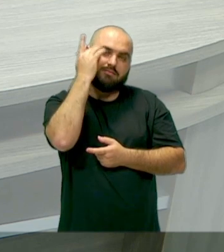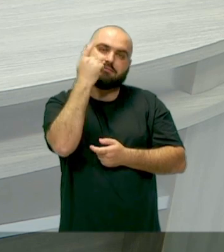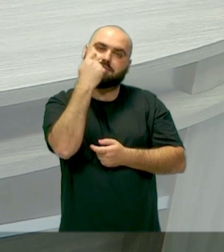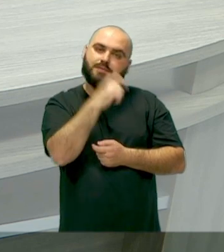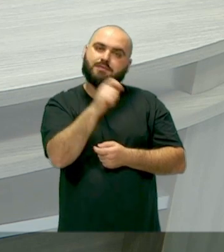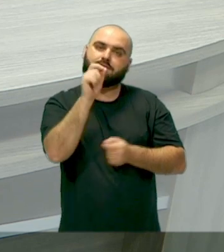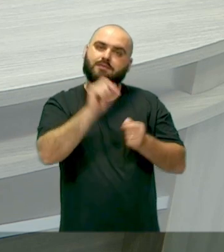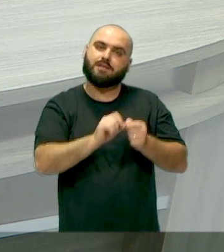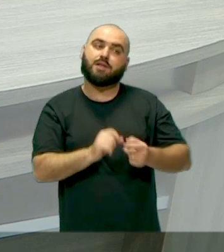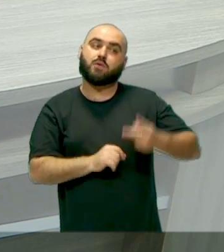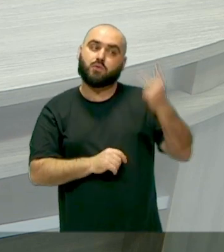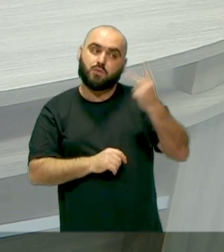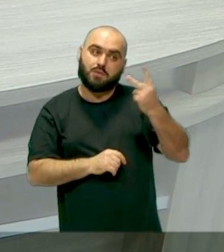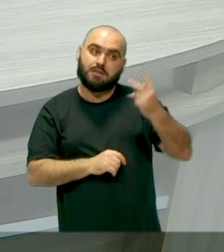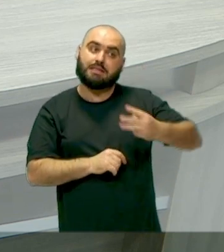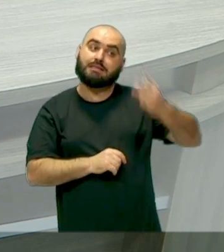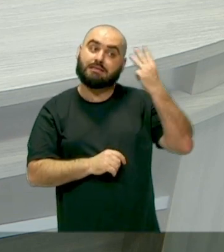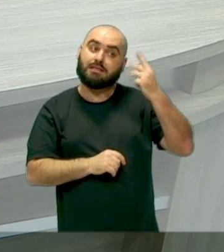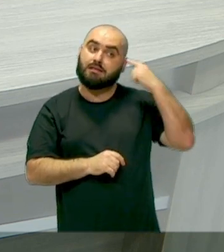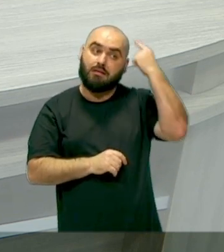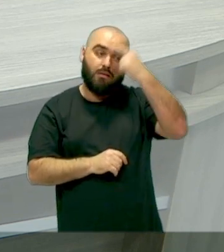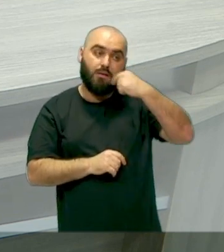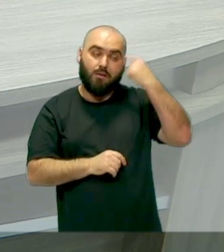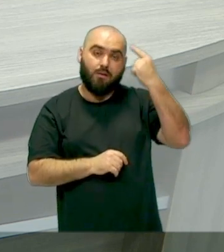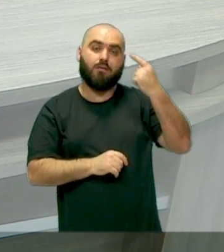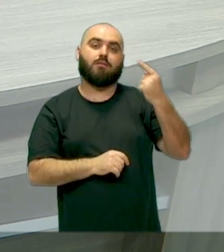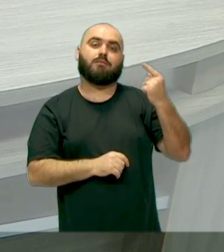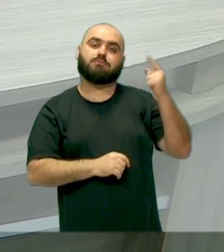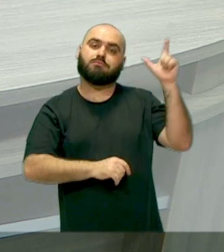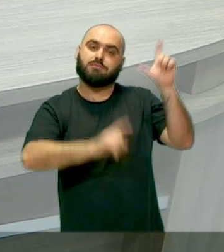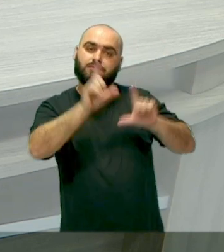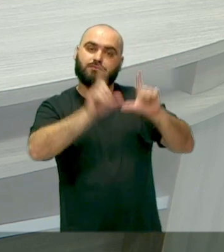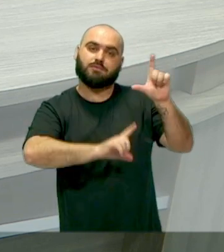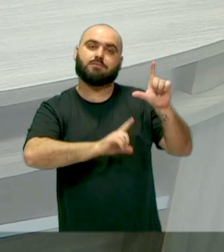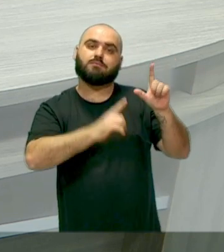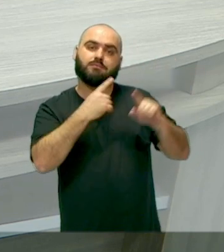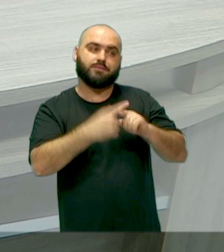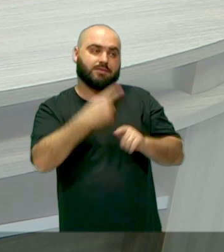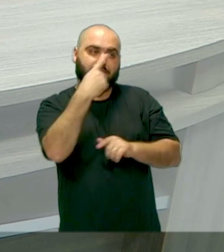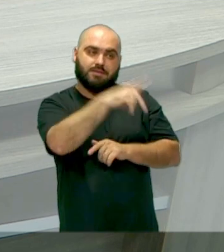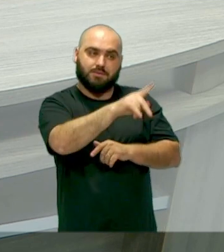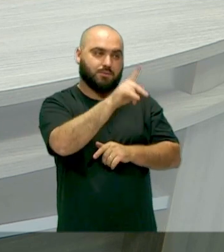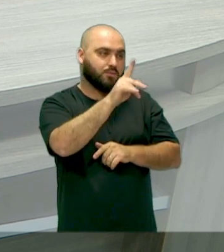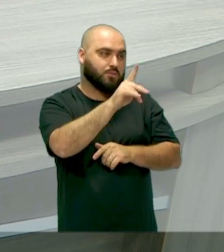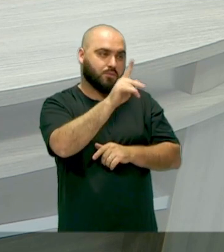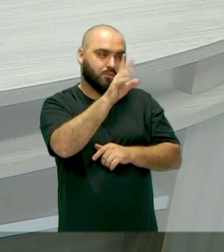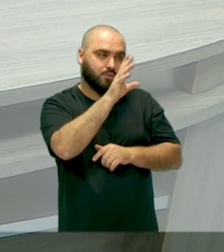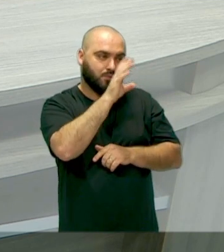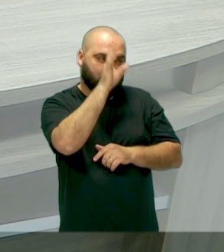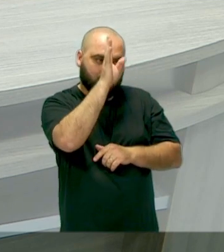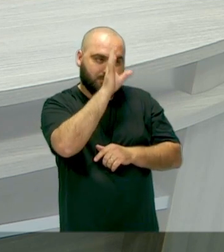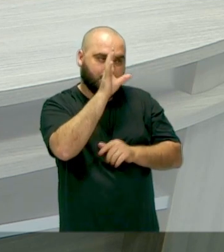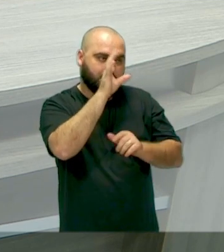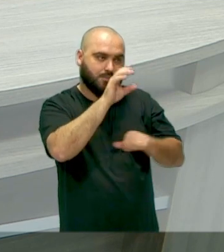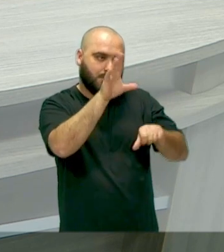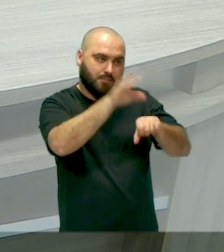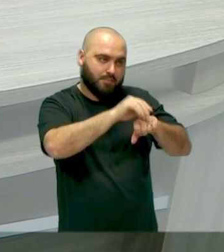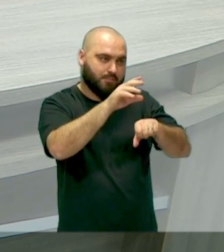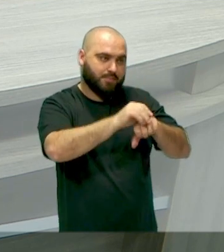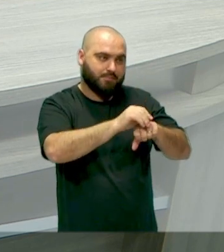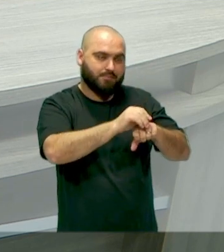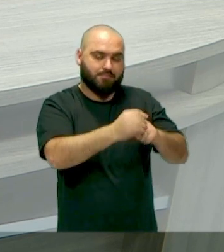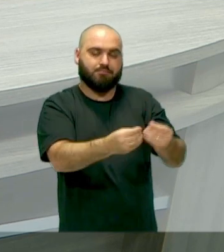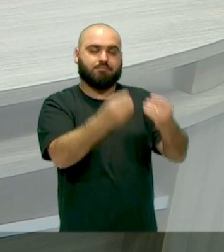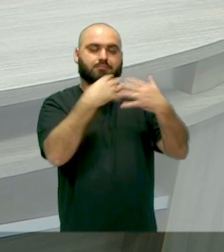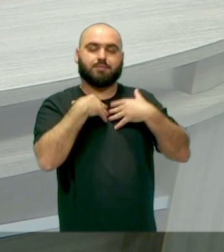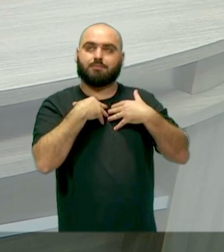fazer 2, 3 horas de programa e não iria esgotar, porque o seu conhecimento, para nós, ele é vital